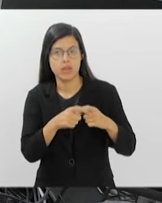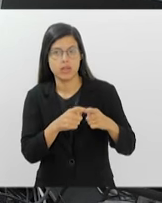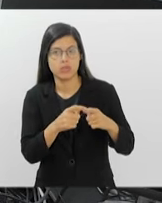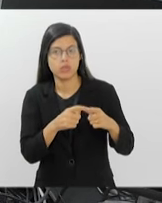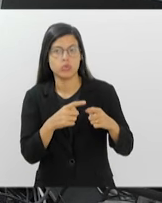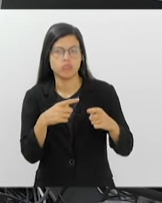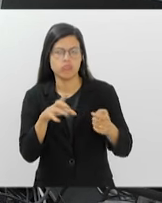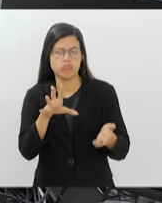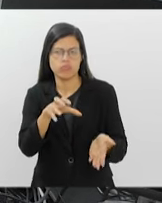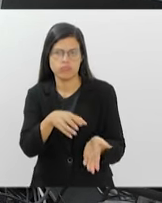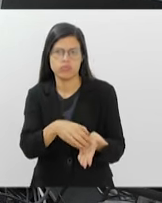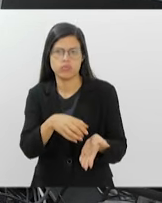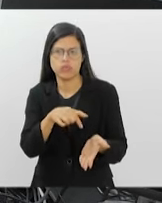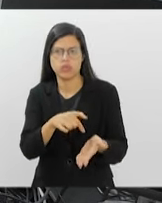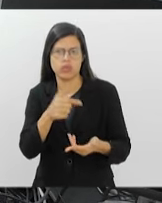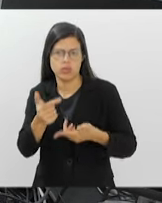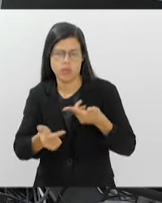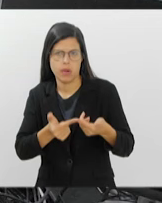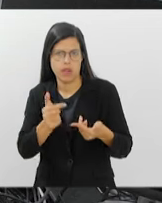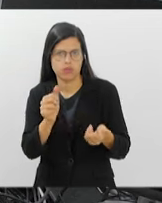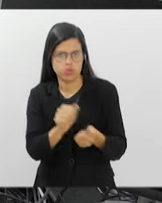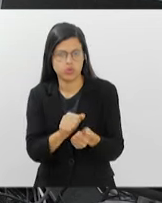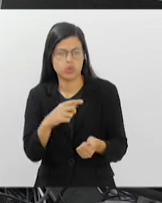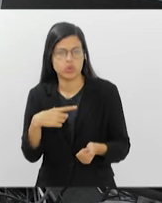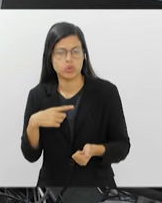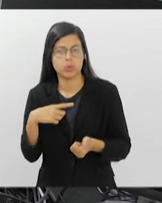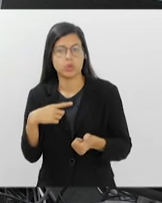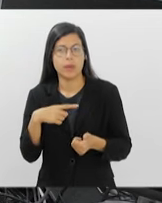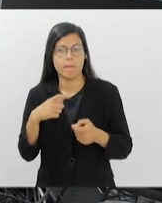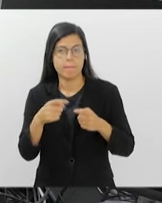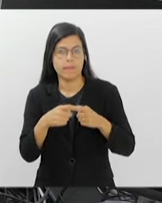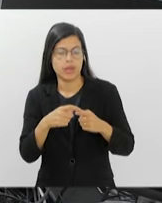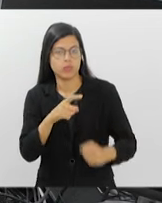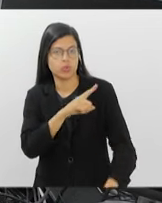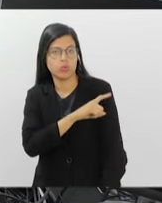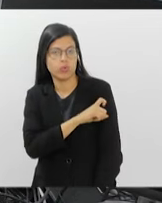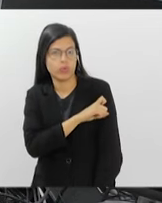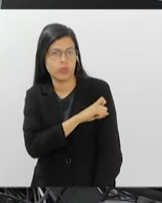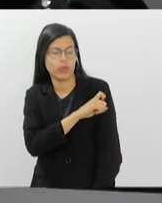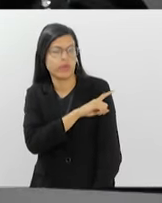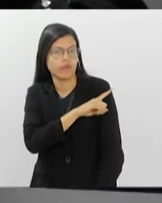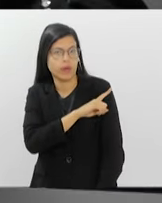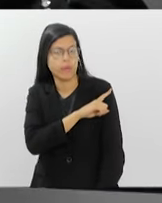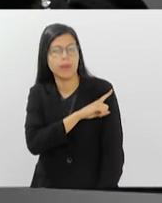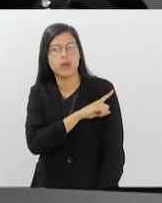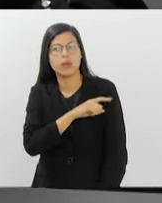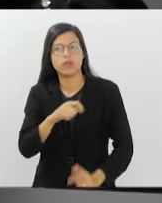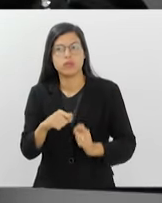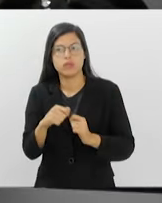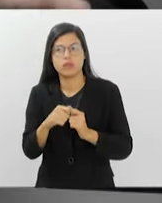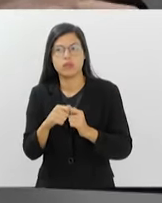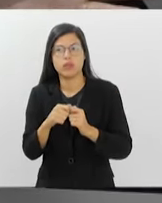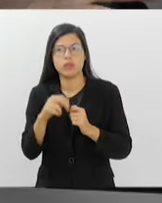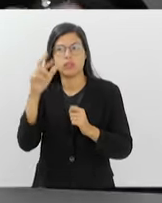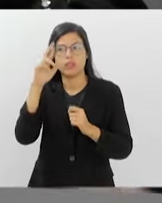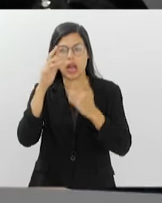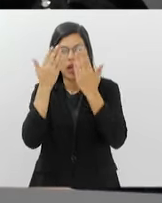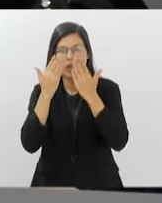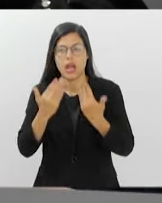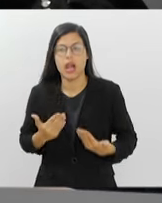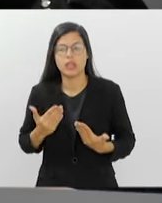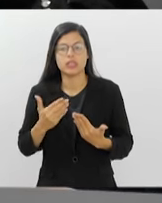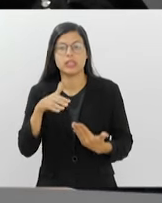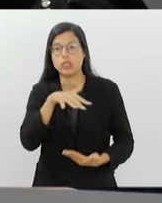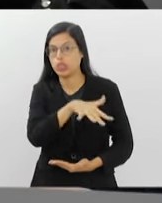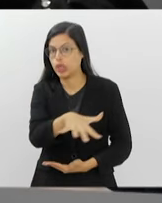Trabalhando trabalhavam comigo lá e médicos e enfermeiros que fazem essa quando a gente faz a vistoria geral que era aquela última que nós citamos